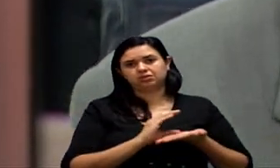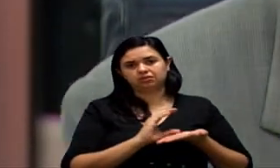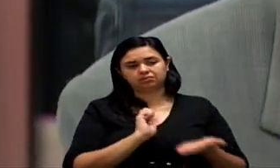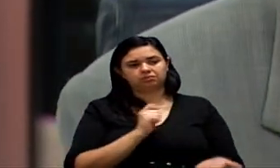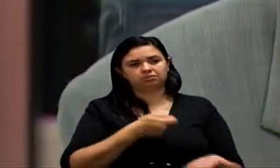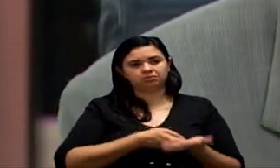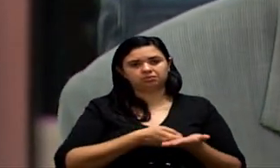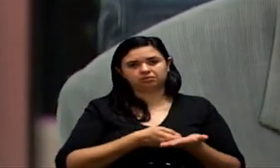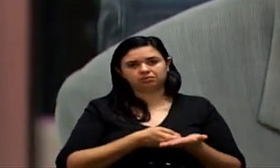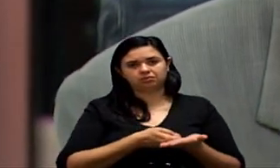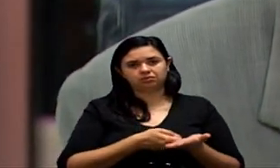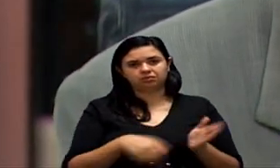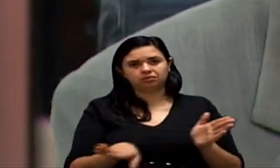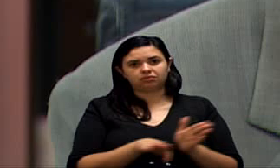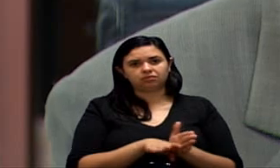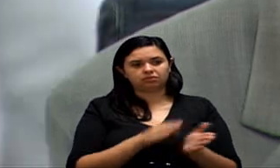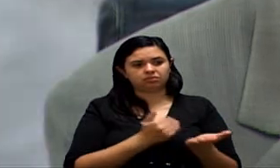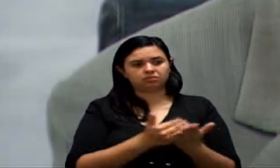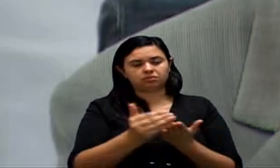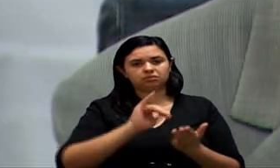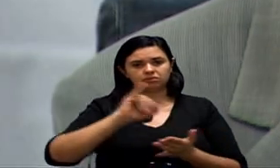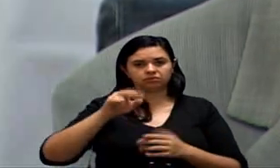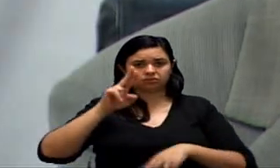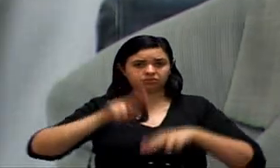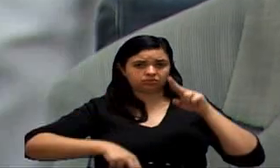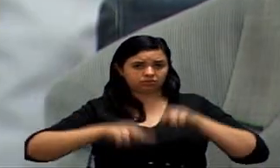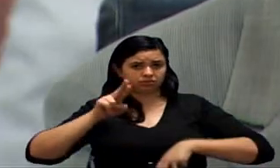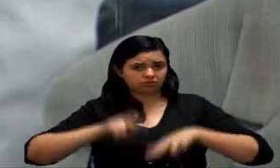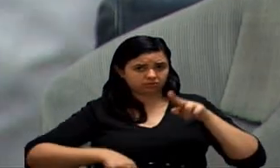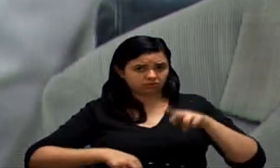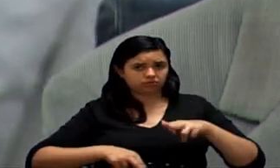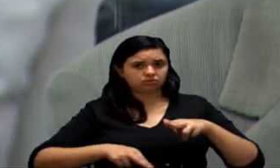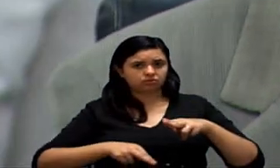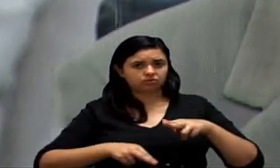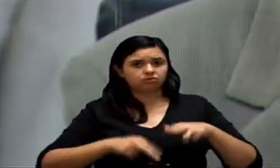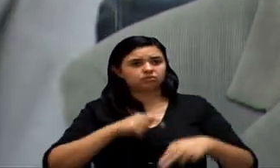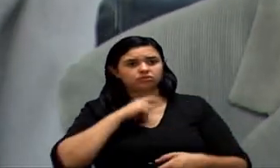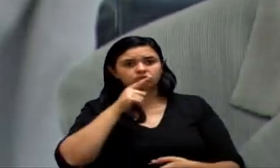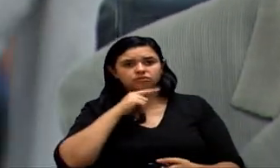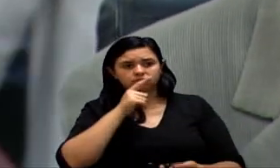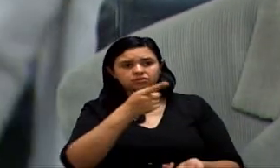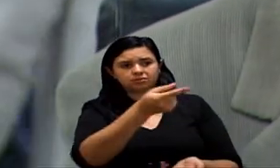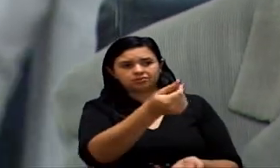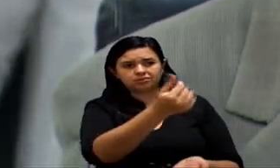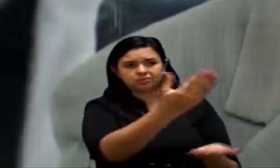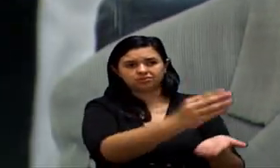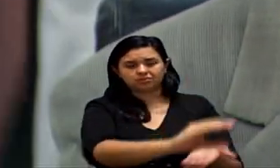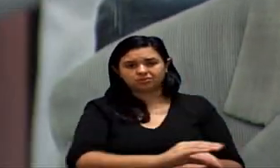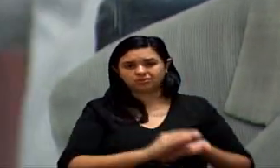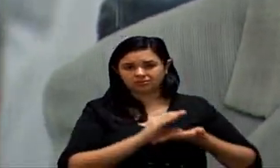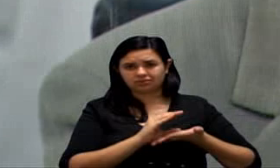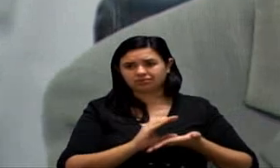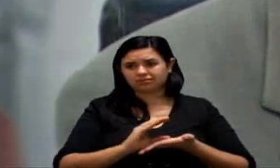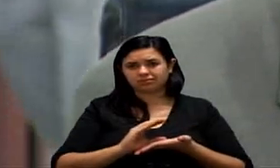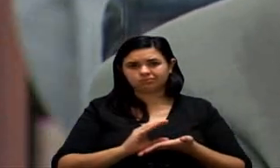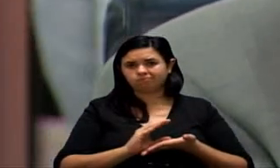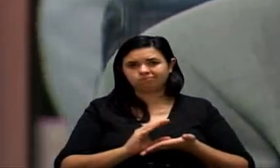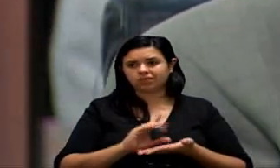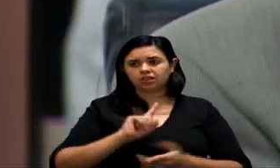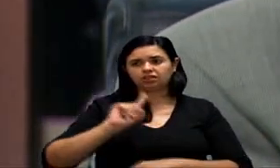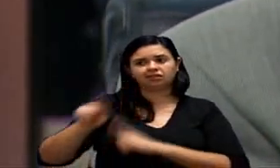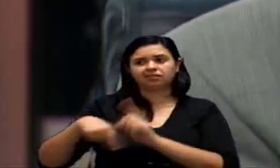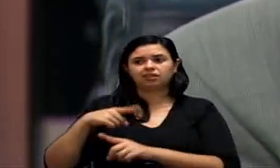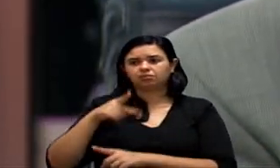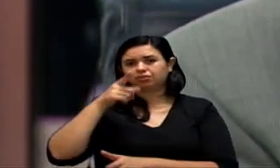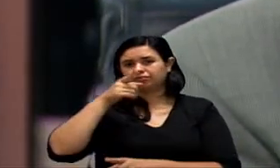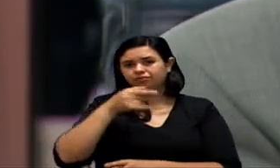e serão multadas. Mais uma coisa, elas foram participar de um amistoso contra a seleção de Cuba em Santa Bárbara do Oeste, não havia transporte para